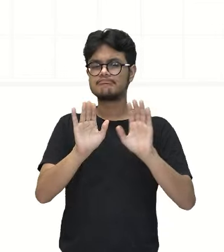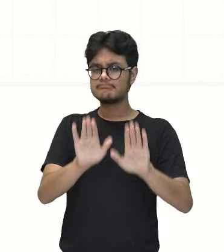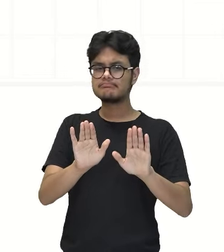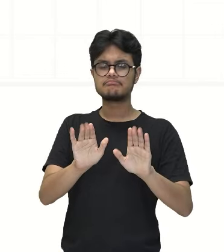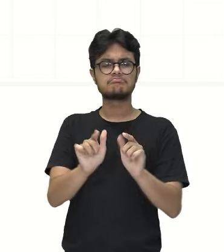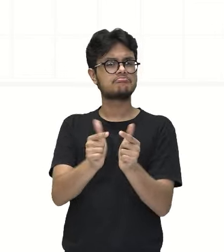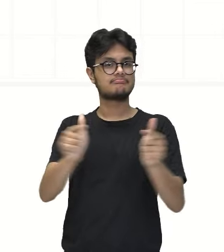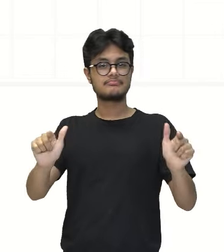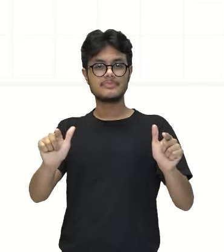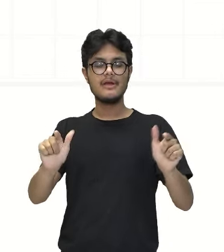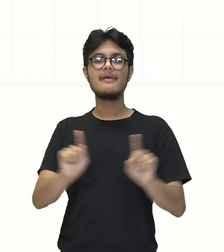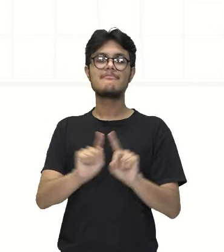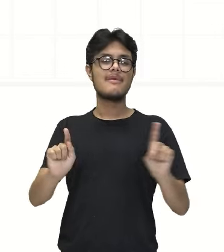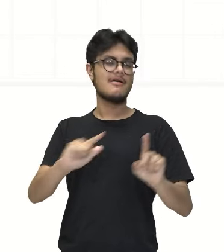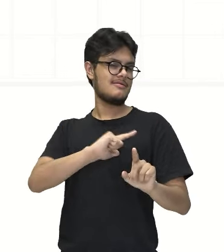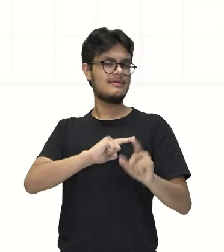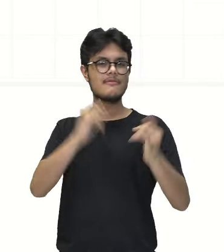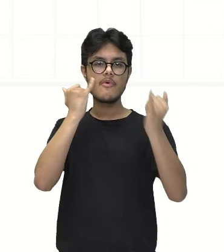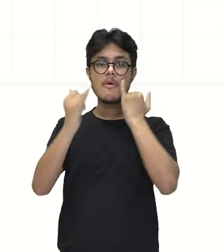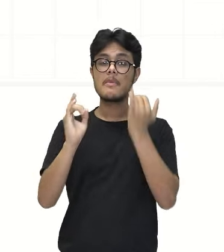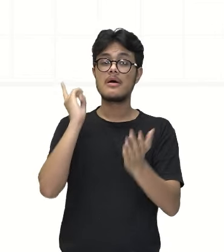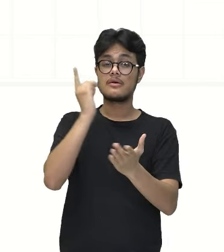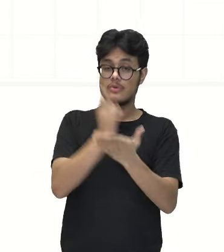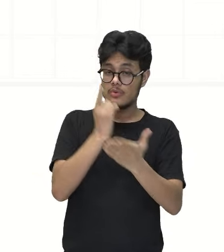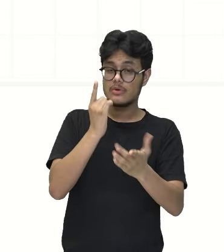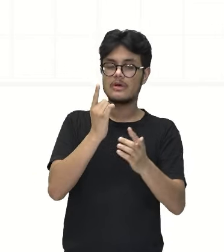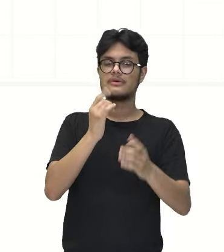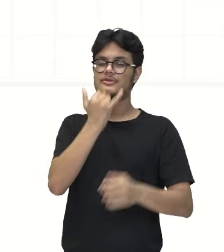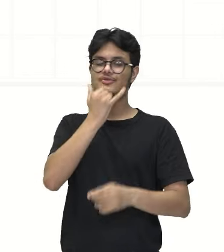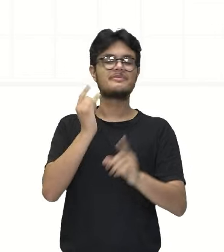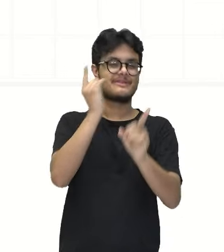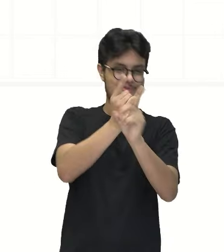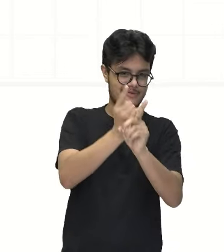vocês, mas que ela está